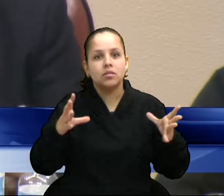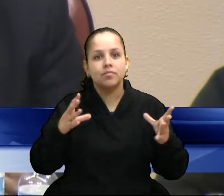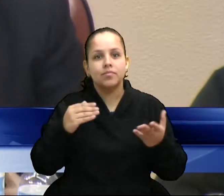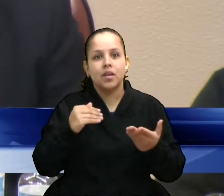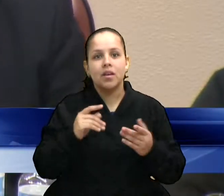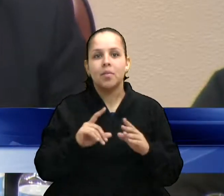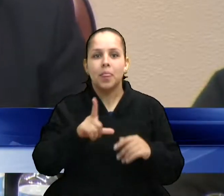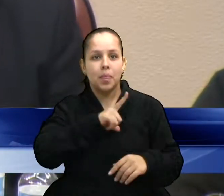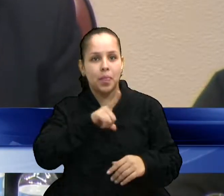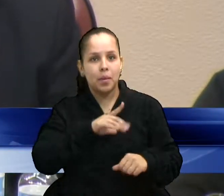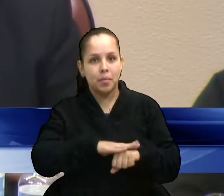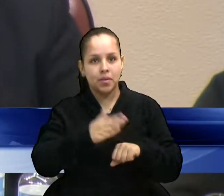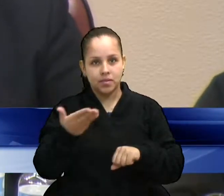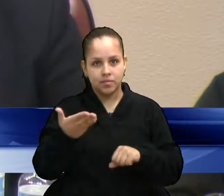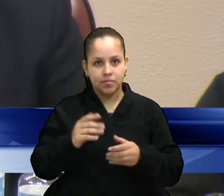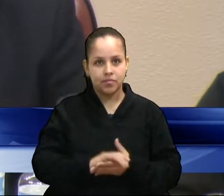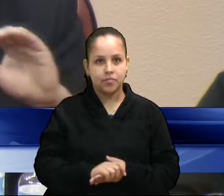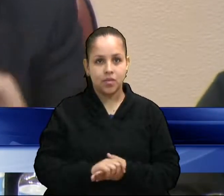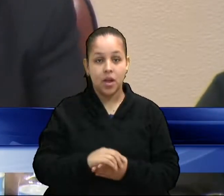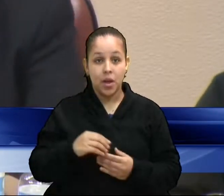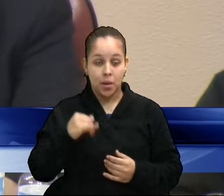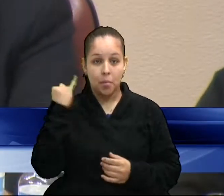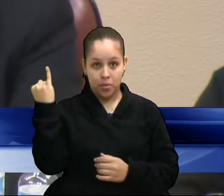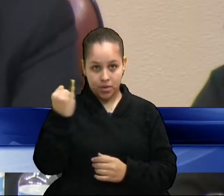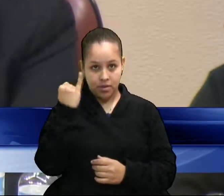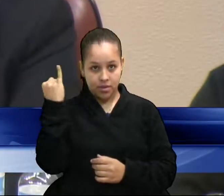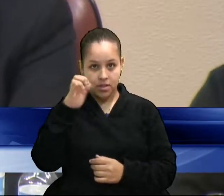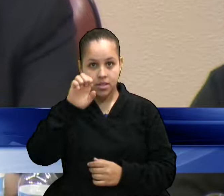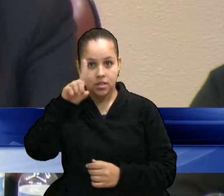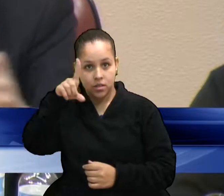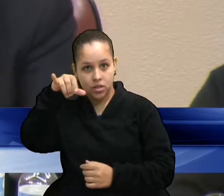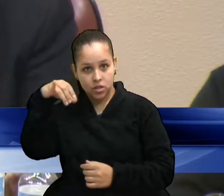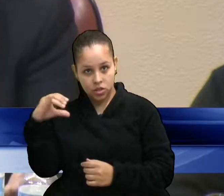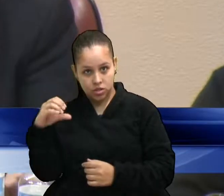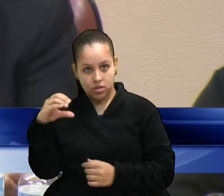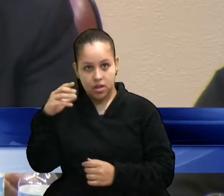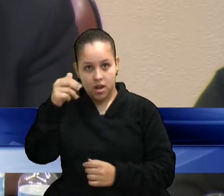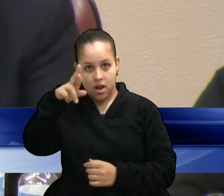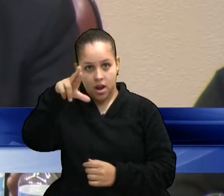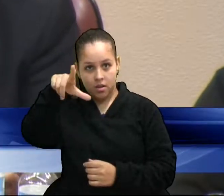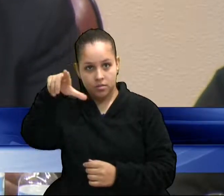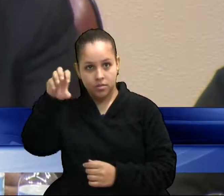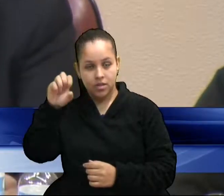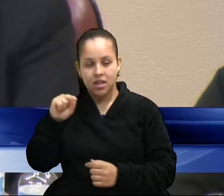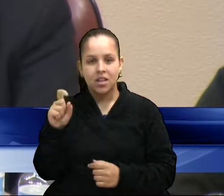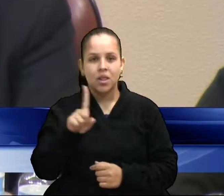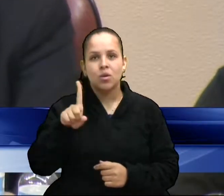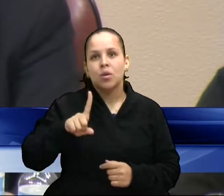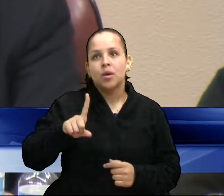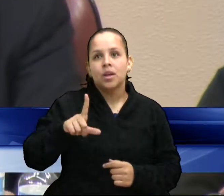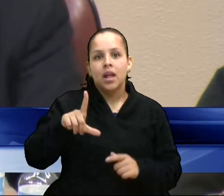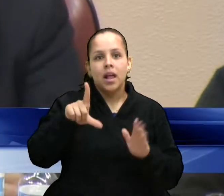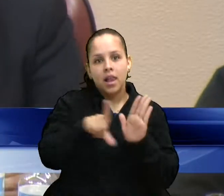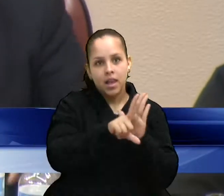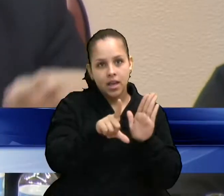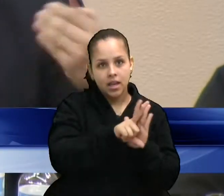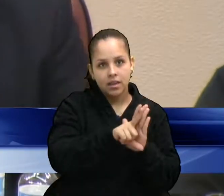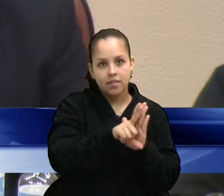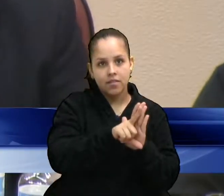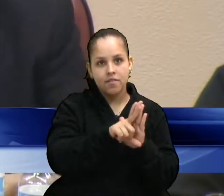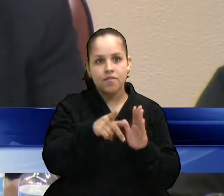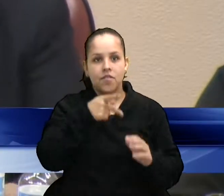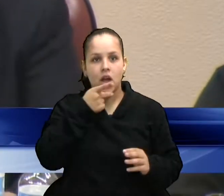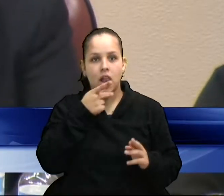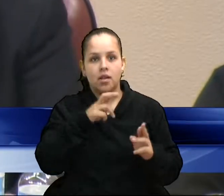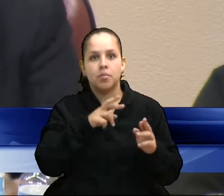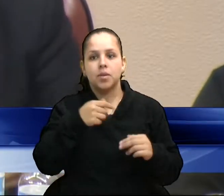dessa audiência, vereadora Edi Carlos, e já aproveito para parabenizá-lo, não só porque a lei exige audiência, mas eu tenho certeza que pela sua